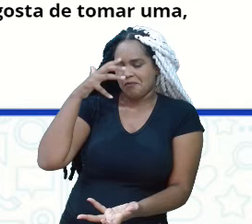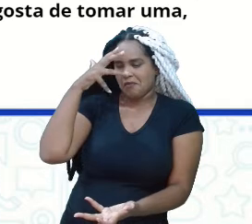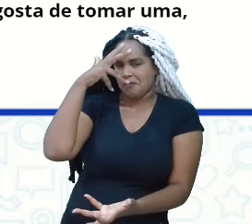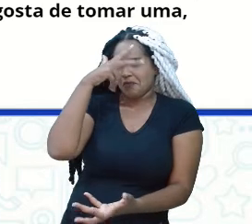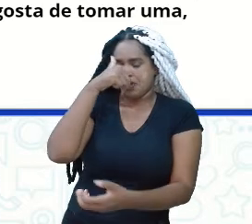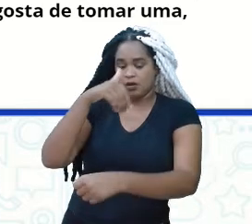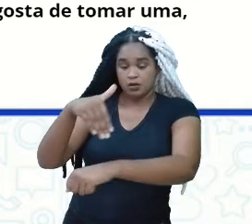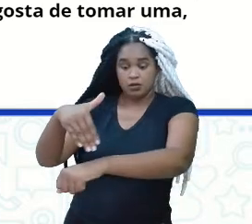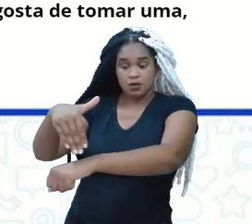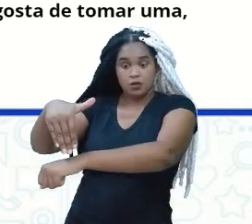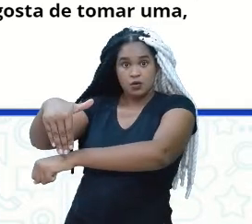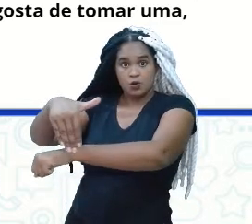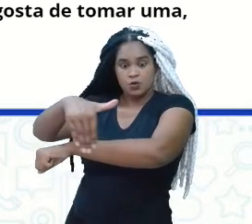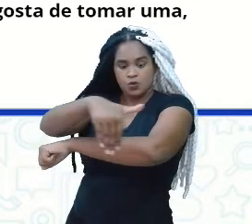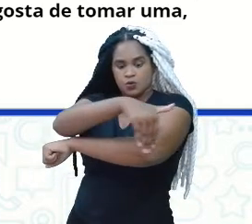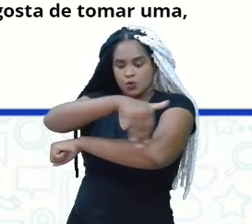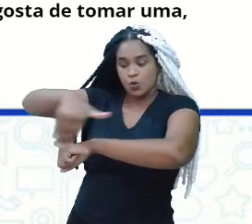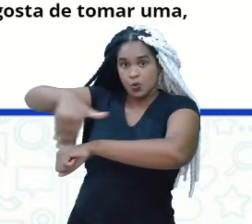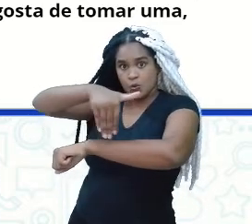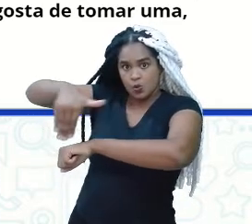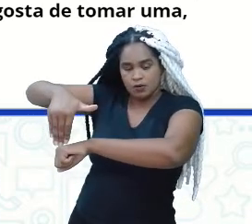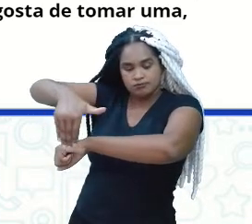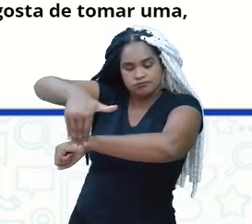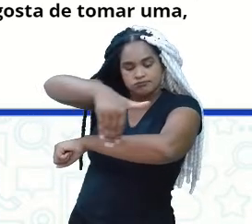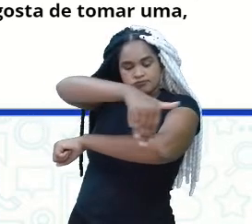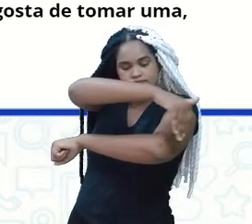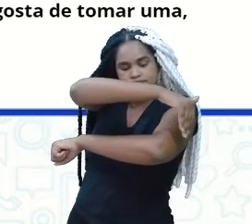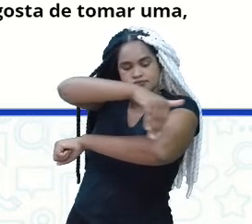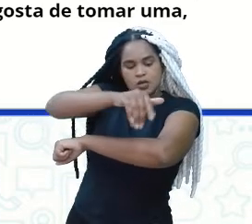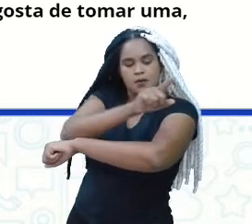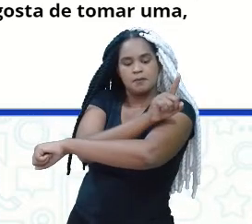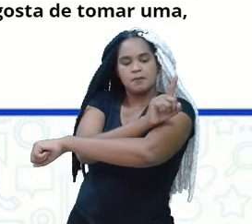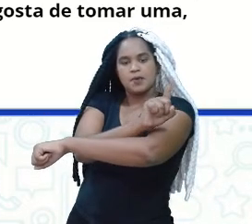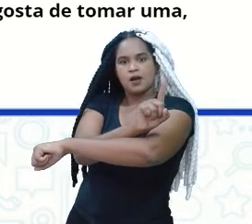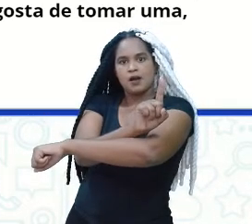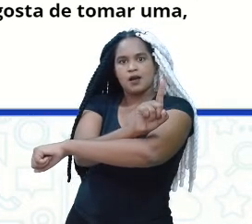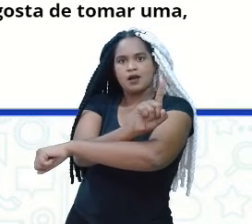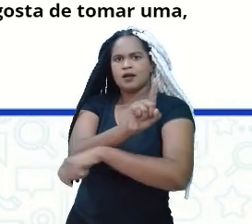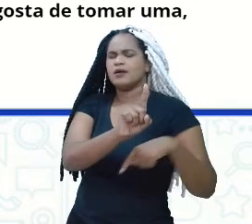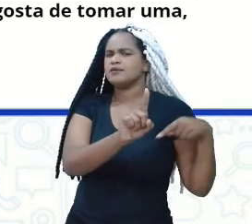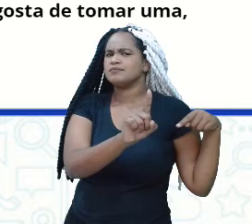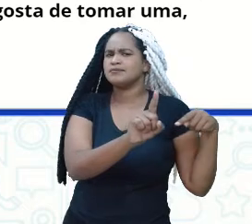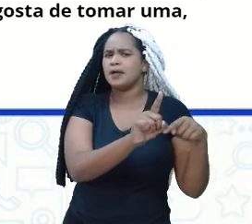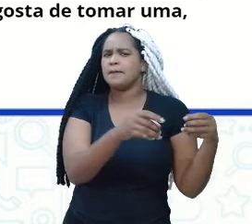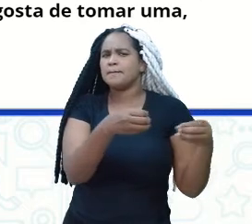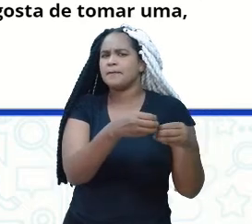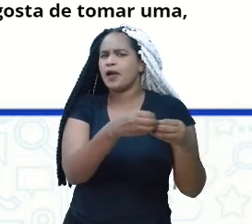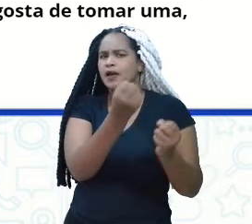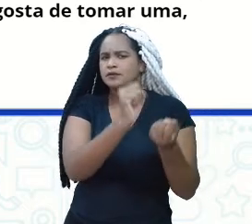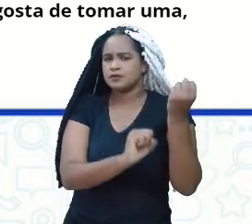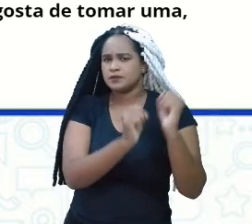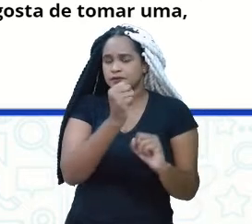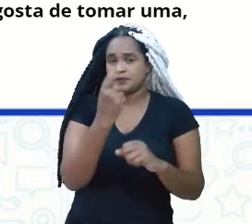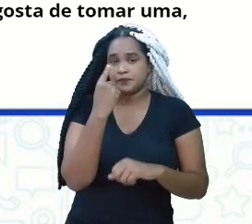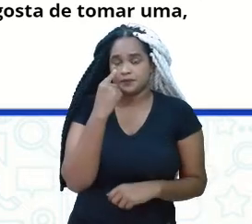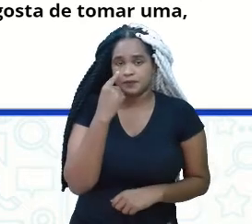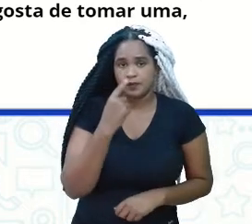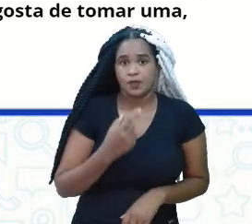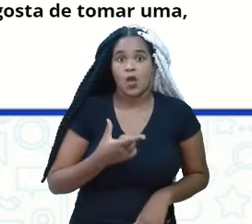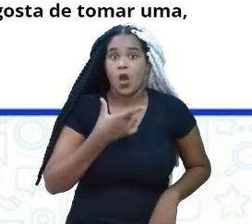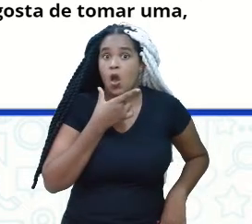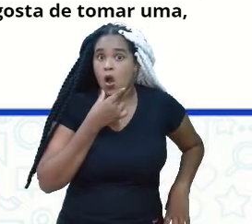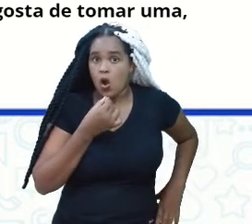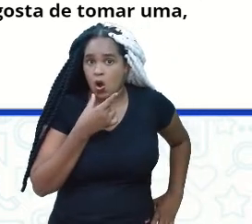curva próxima a uma antiga fábrica do local. Tudo começou quando um senhor meio cheio